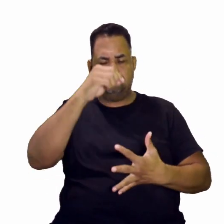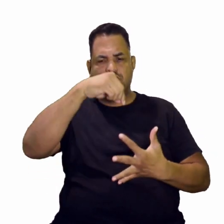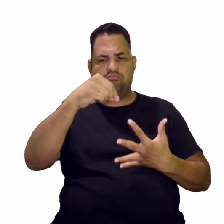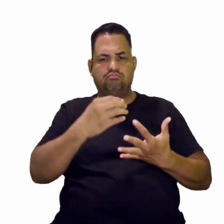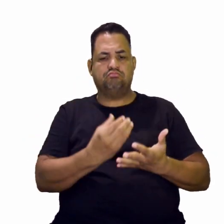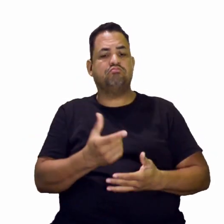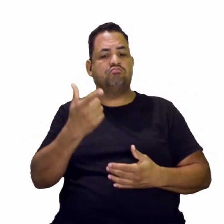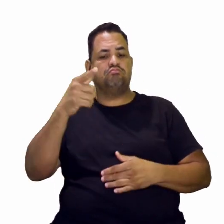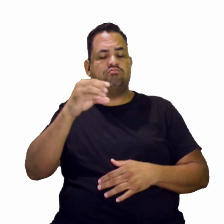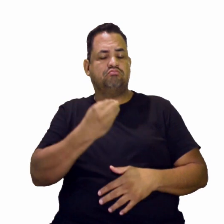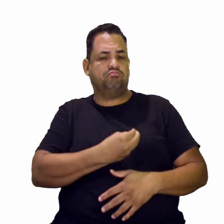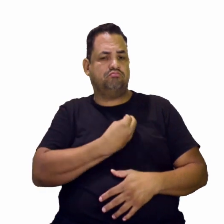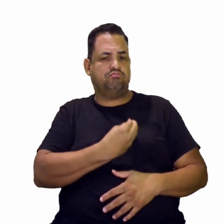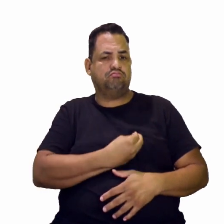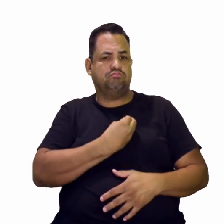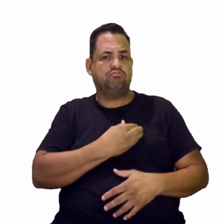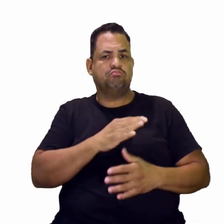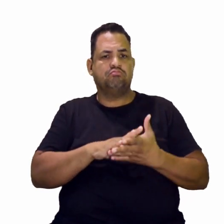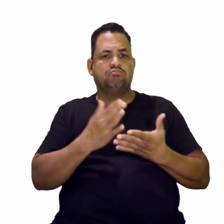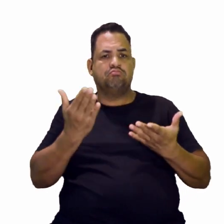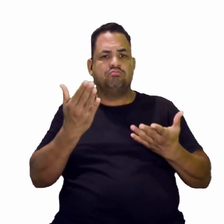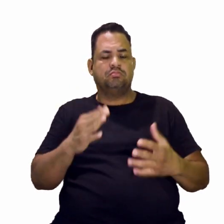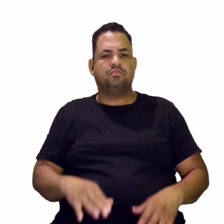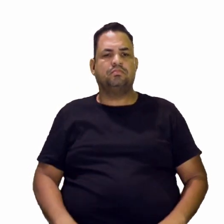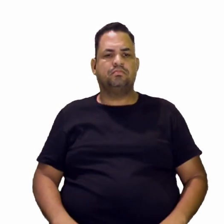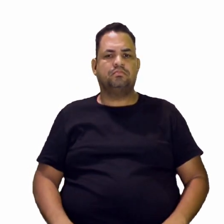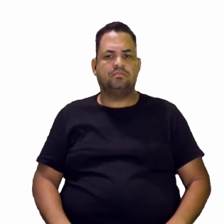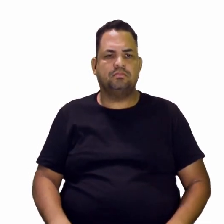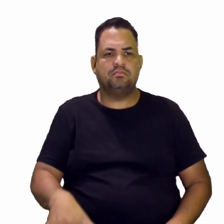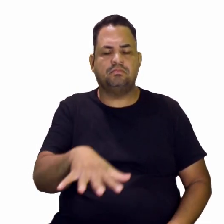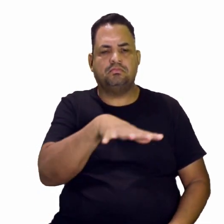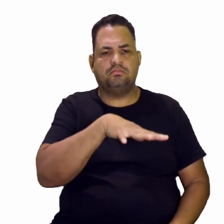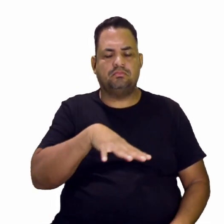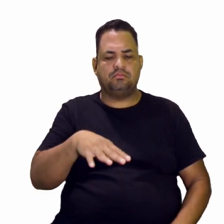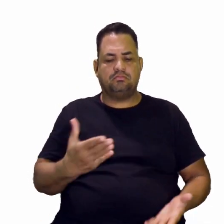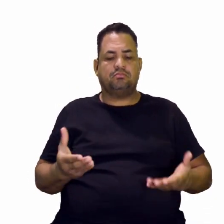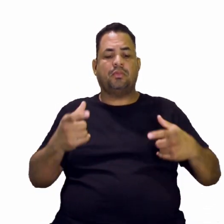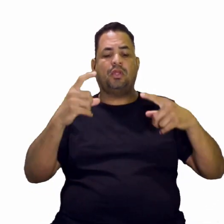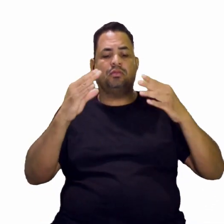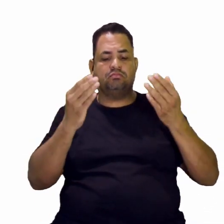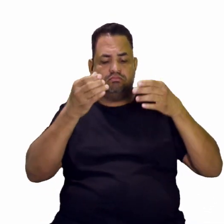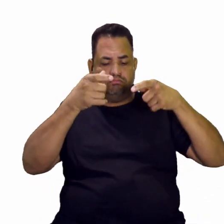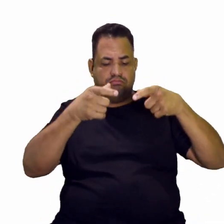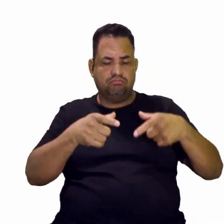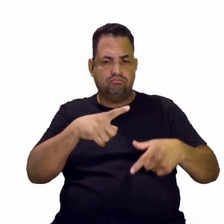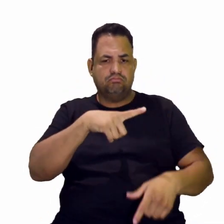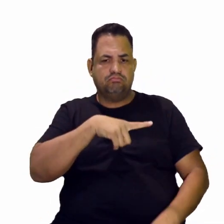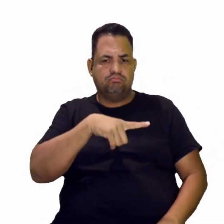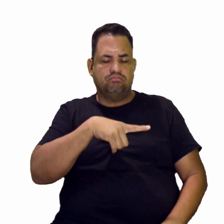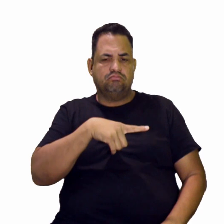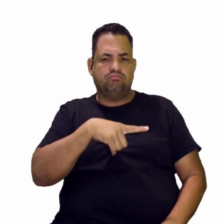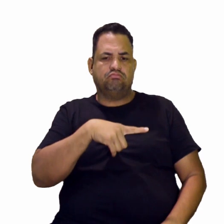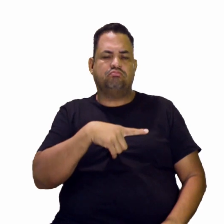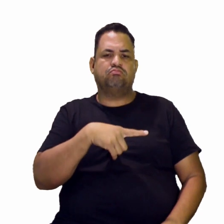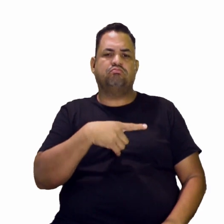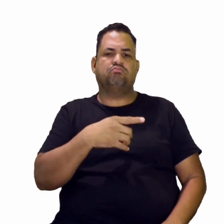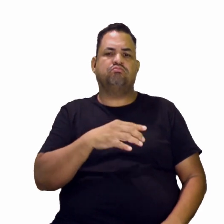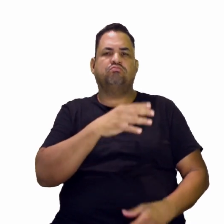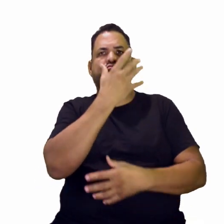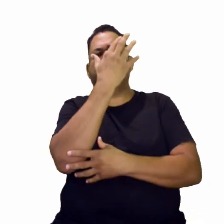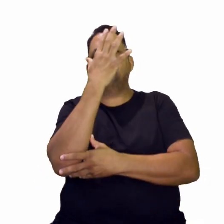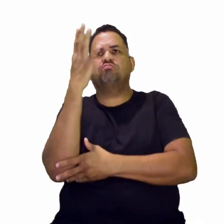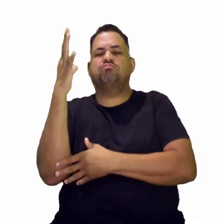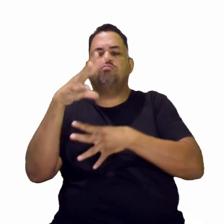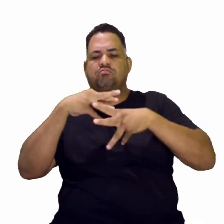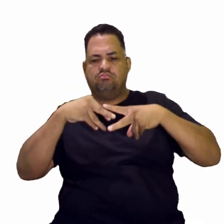consegue viver. Né? É o endereço de uma espécie em um ecossistema. Né? Se ela tem um habitat